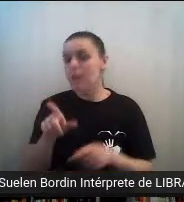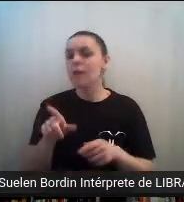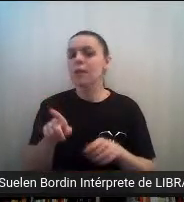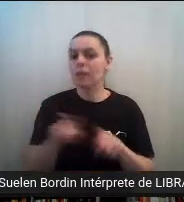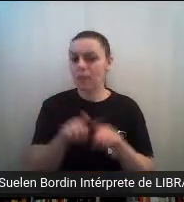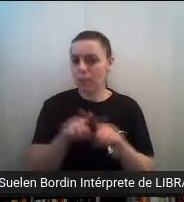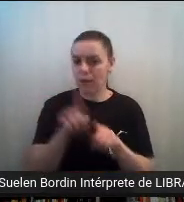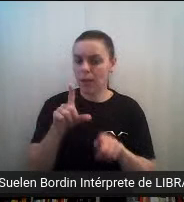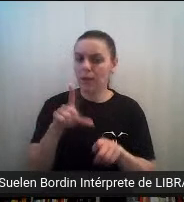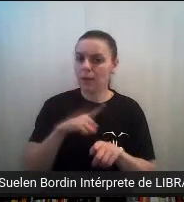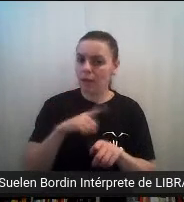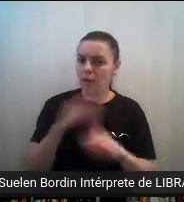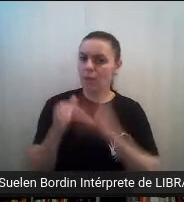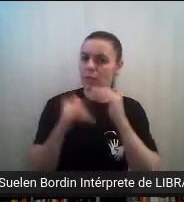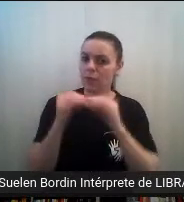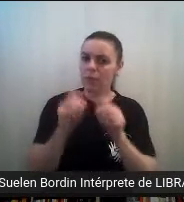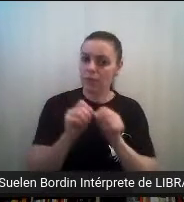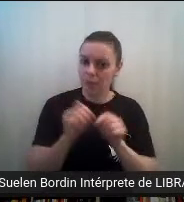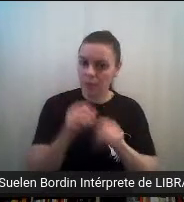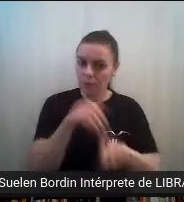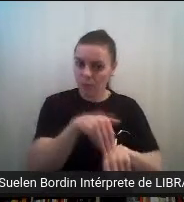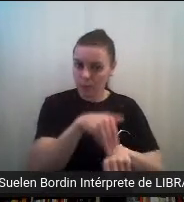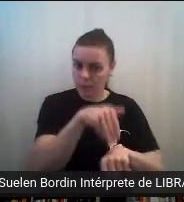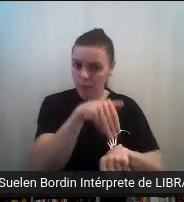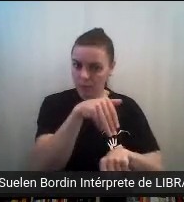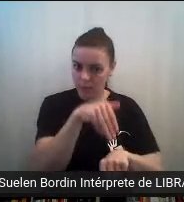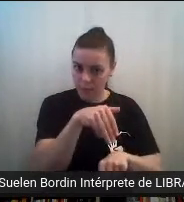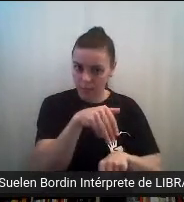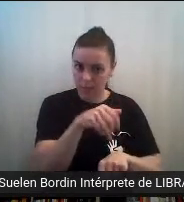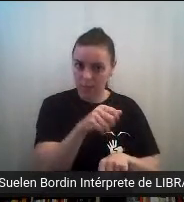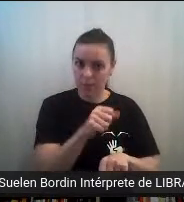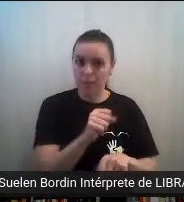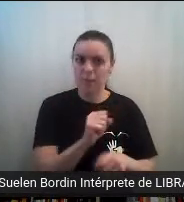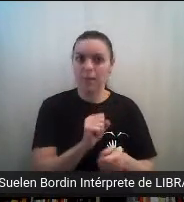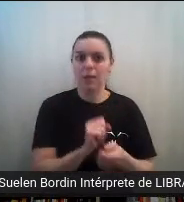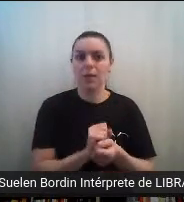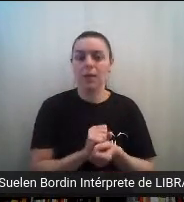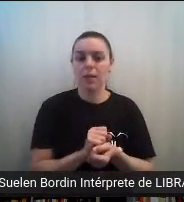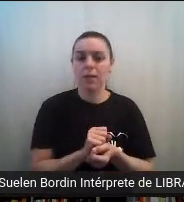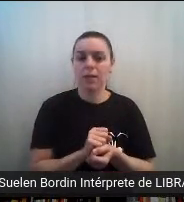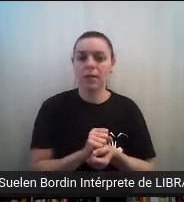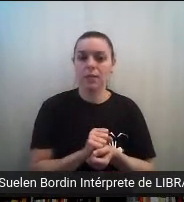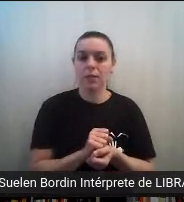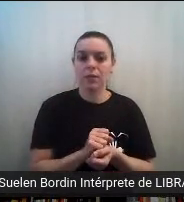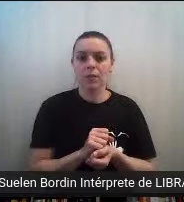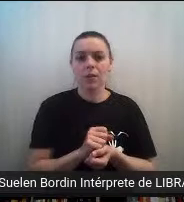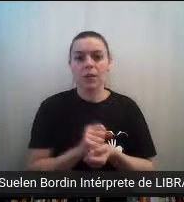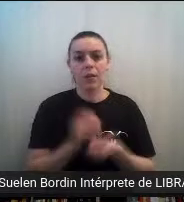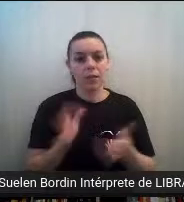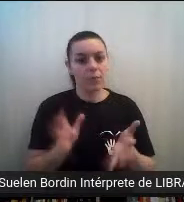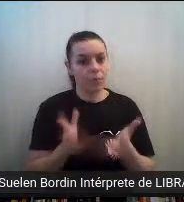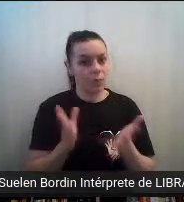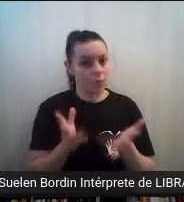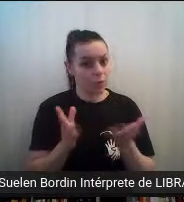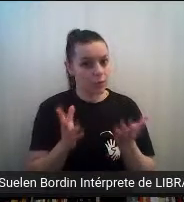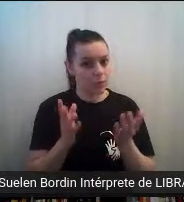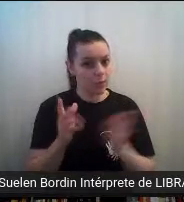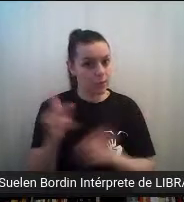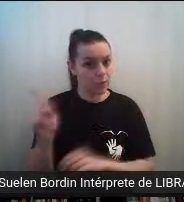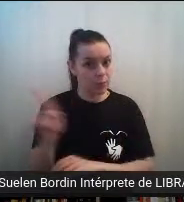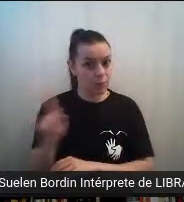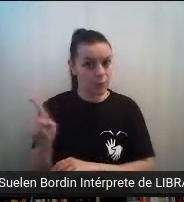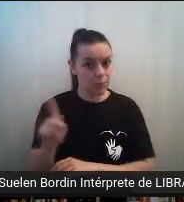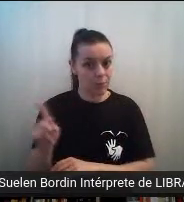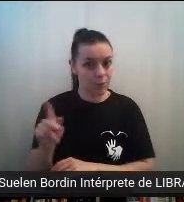o mestrado, e daí você, eu acho que, pelo que eu sei, você foi incentivada pelos seus professores a ir para a